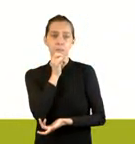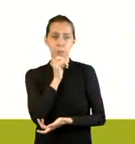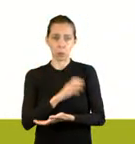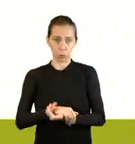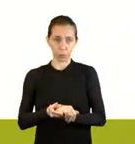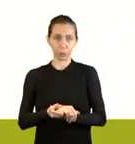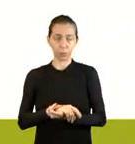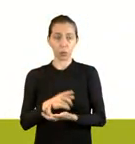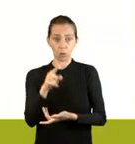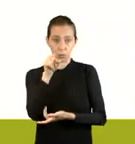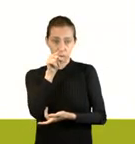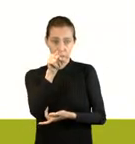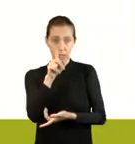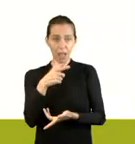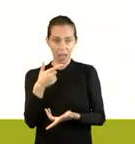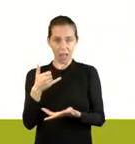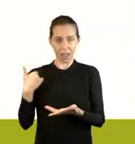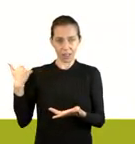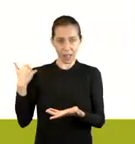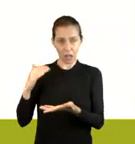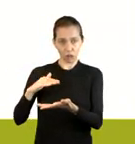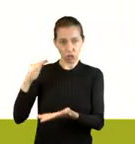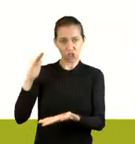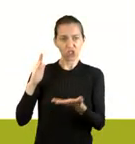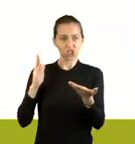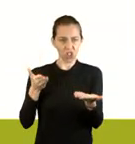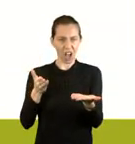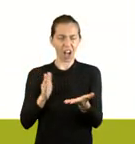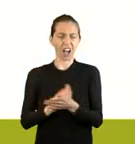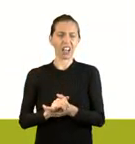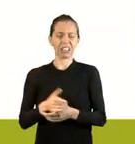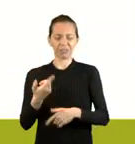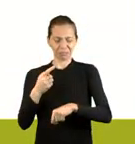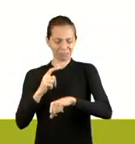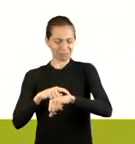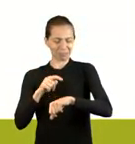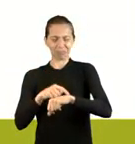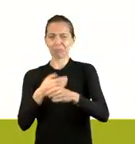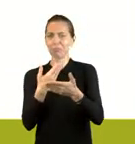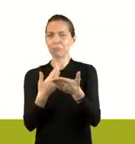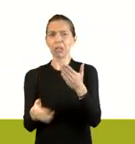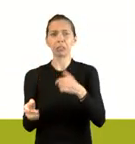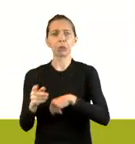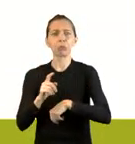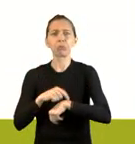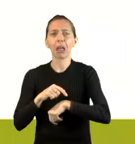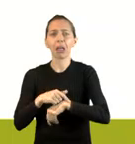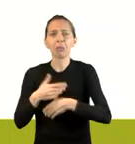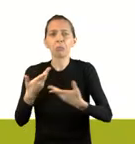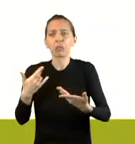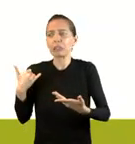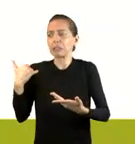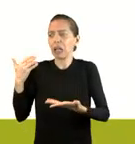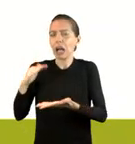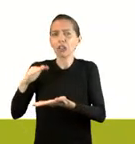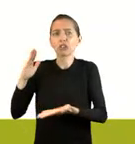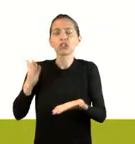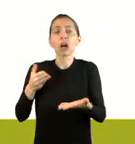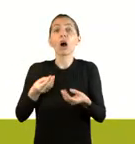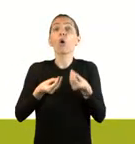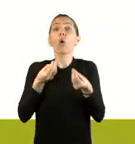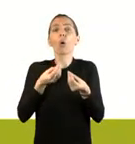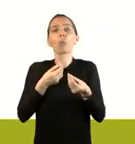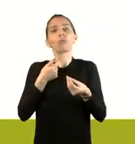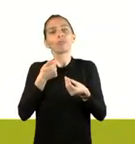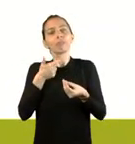se considera uma pessoa mais velha e não sei se ainda dá tempo de investir. Vamos pensar pequenos passos.